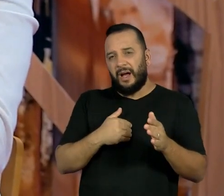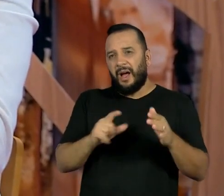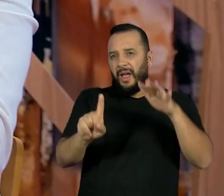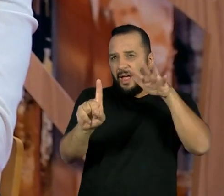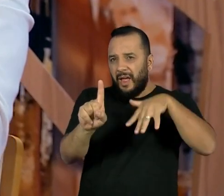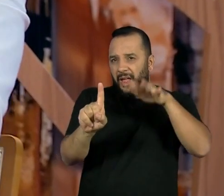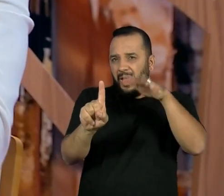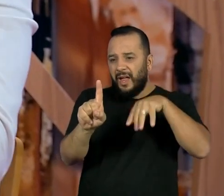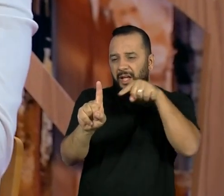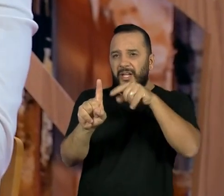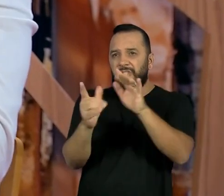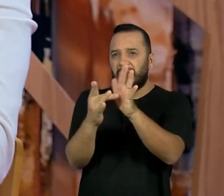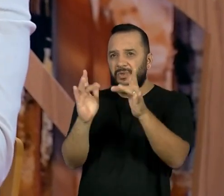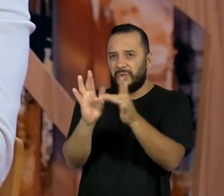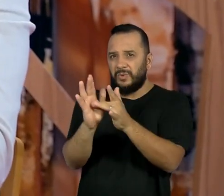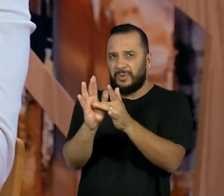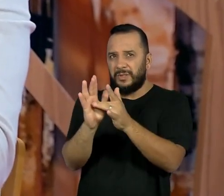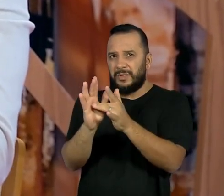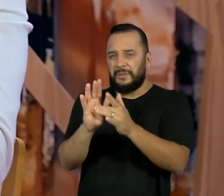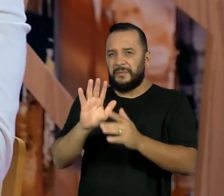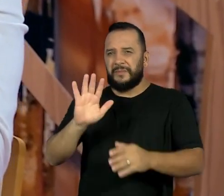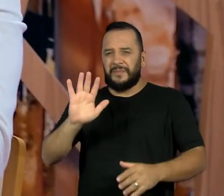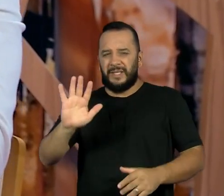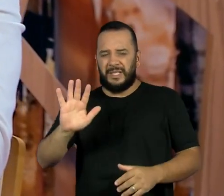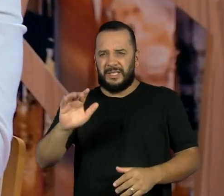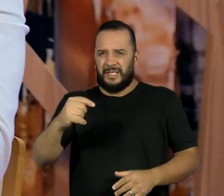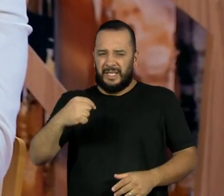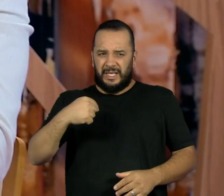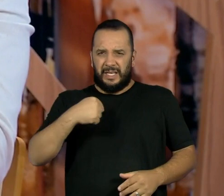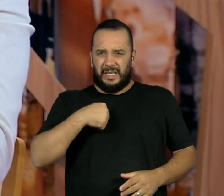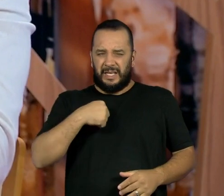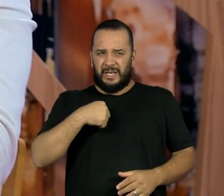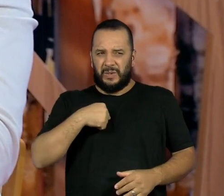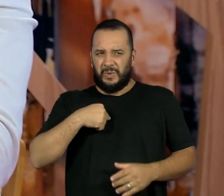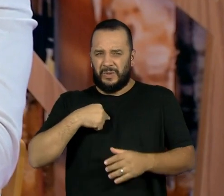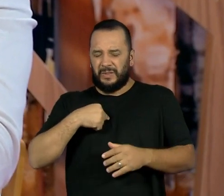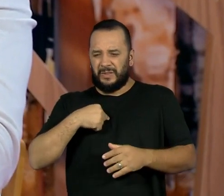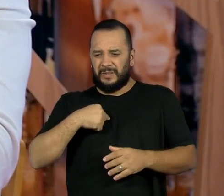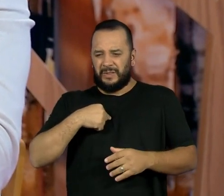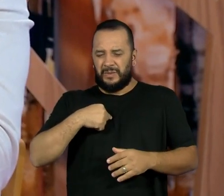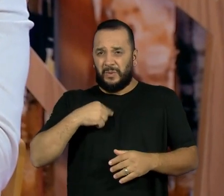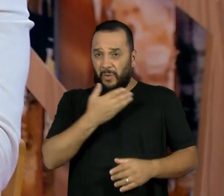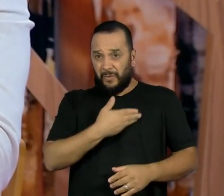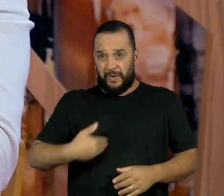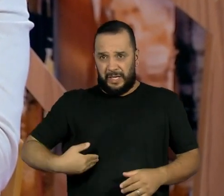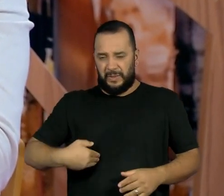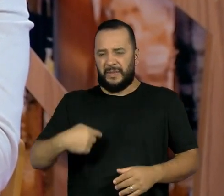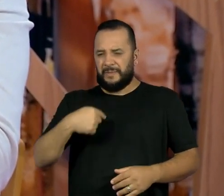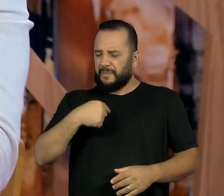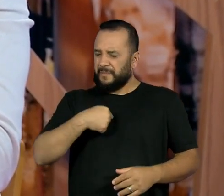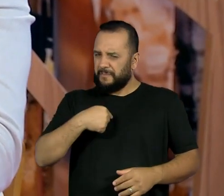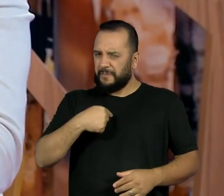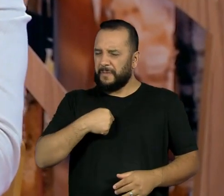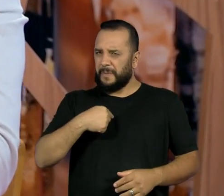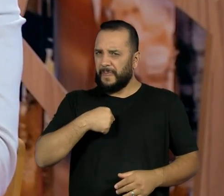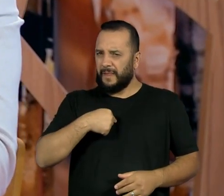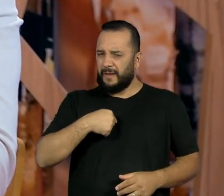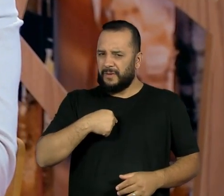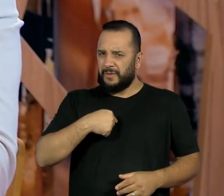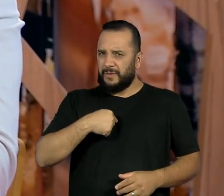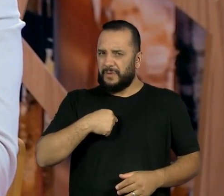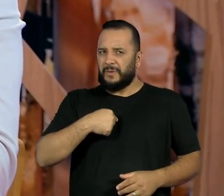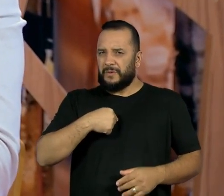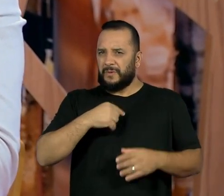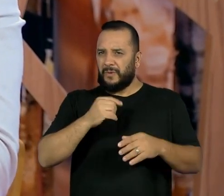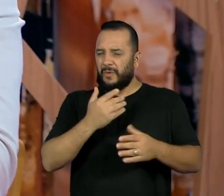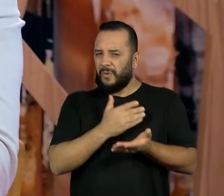ele reprimir, ele pensou, opa, calma aí, se eu pegar para mim essa crença e começar a